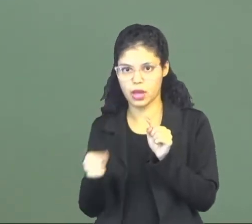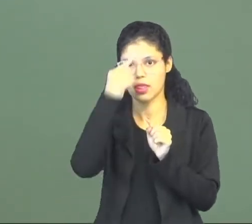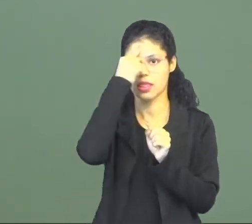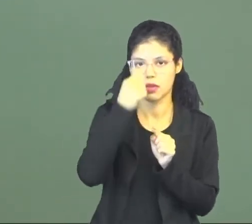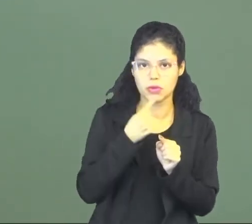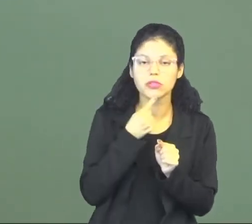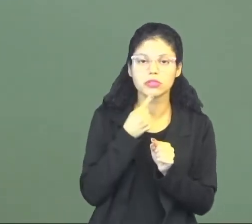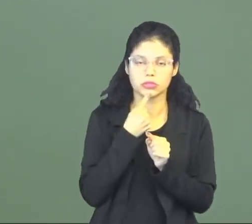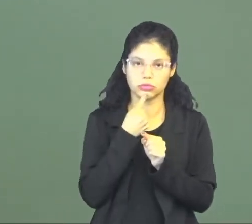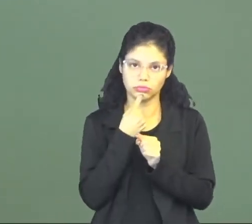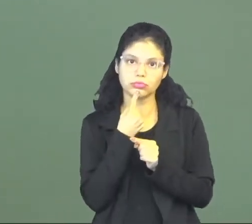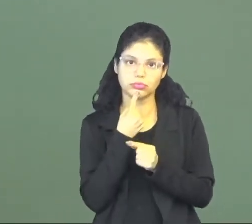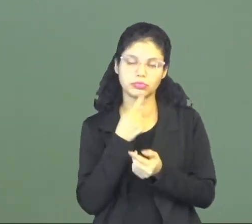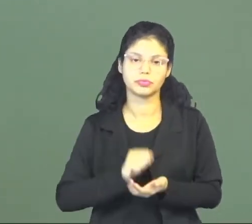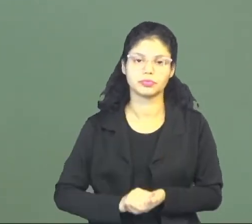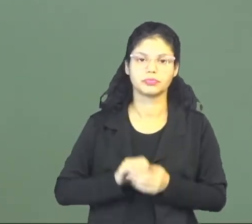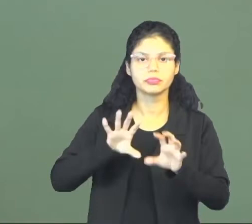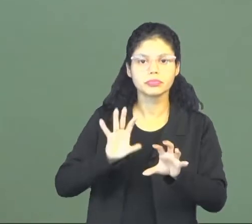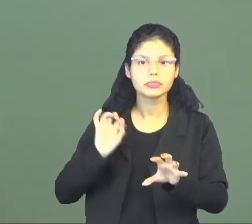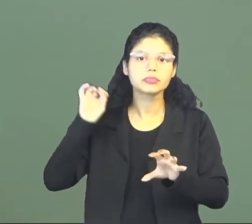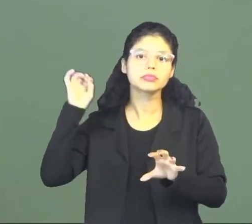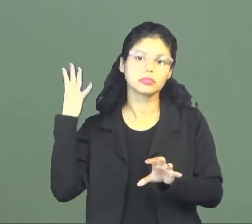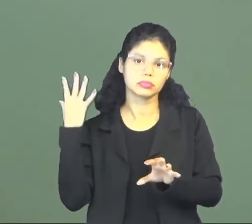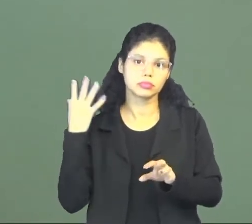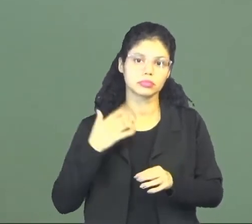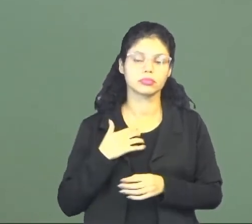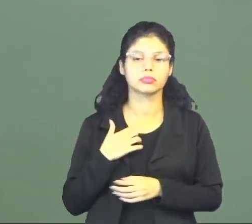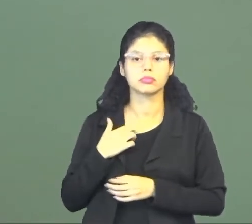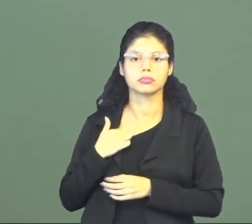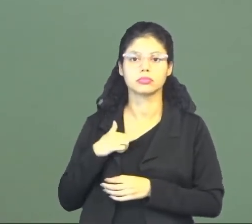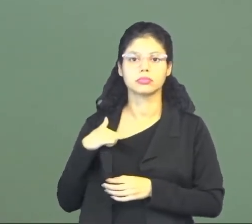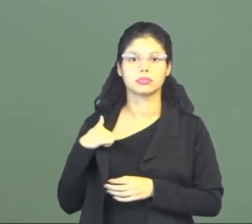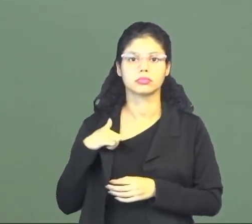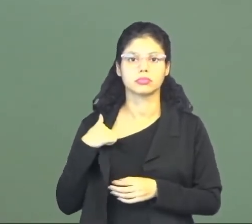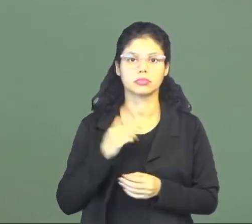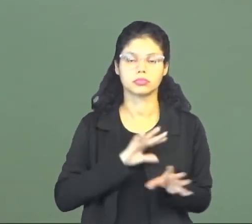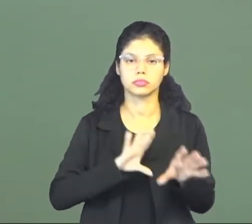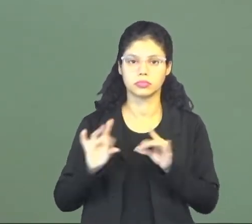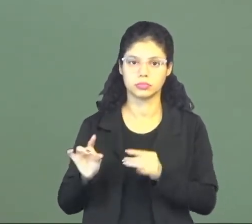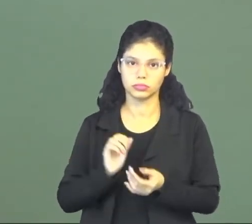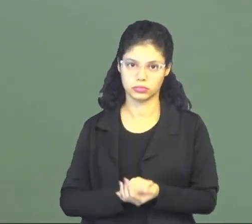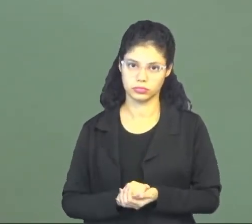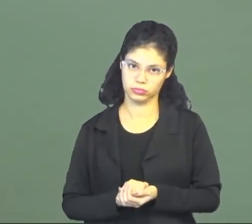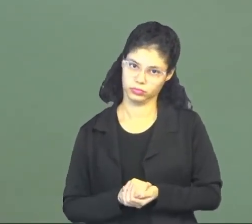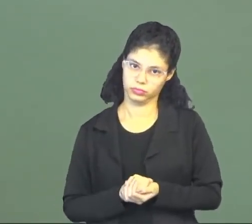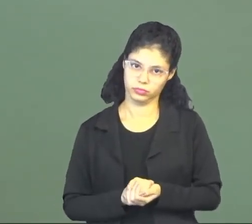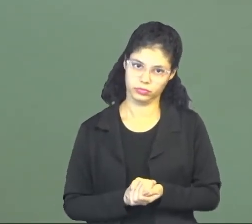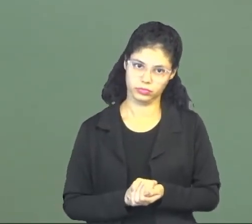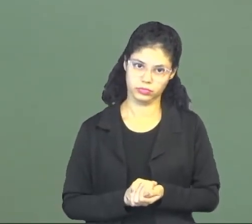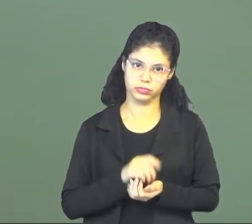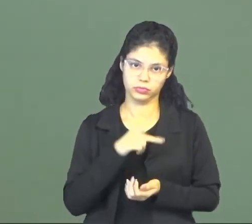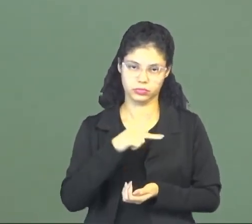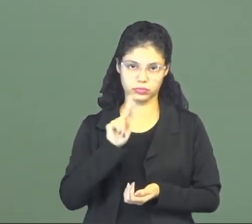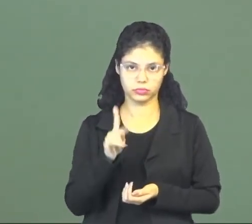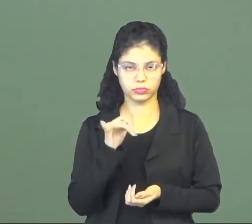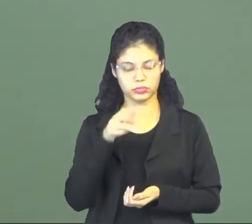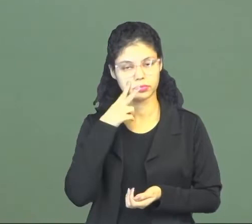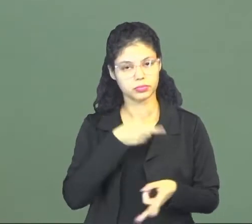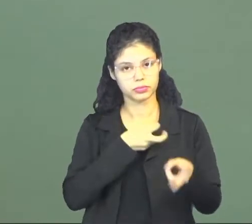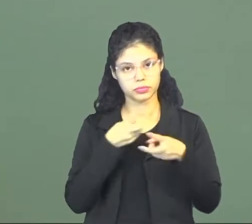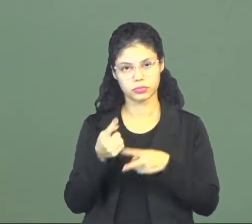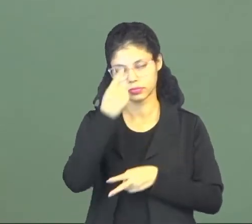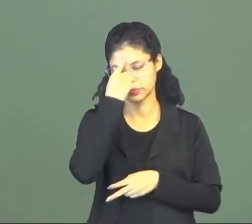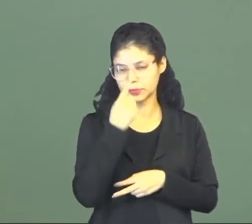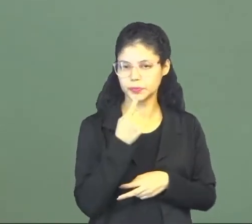imagem, tá? E isso é o que acontece através desse fenômeno π, né? Nós observamos